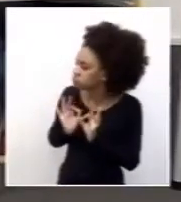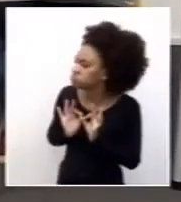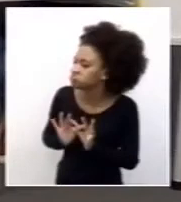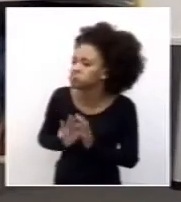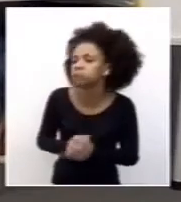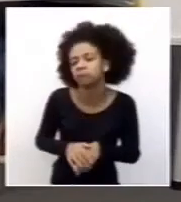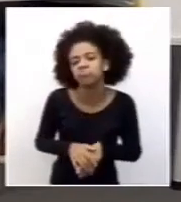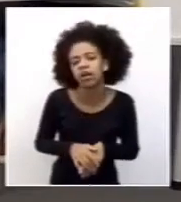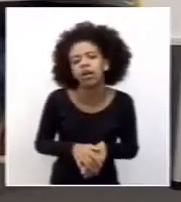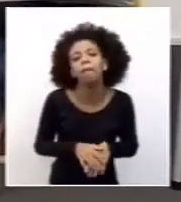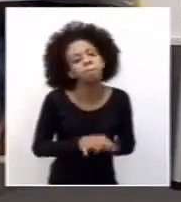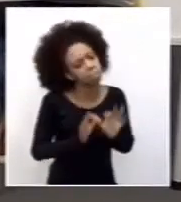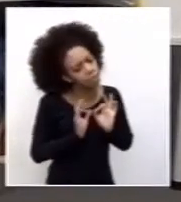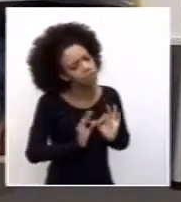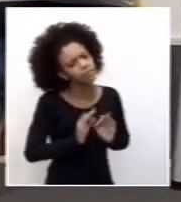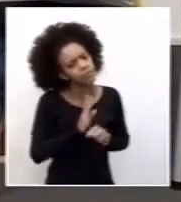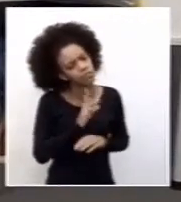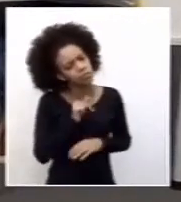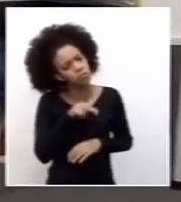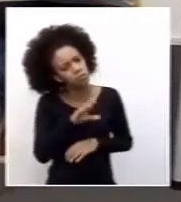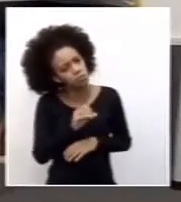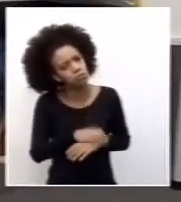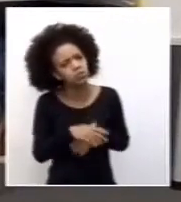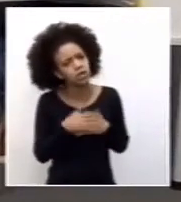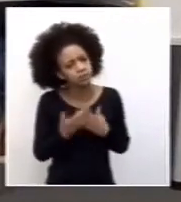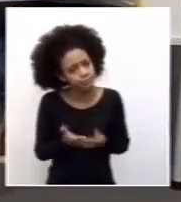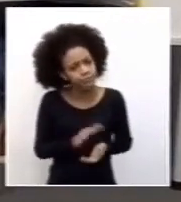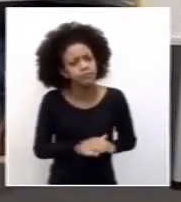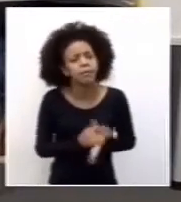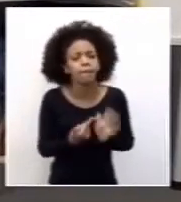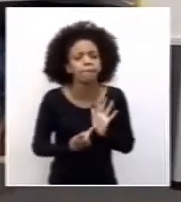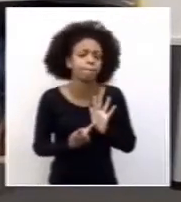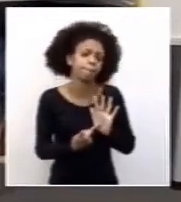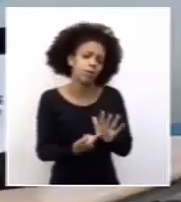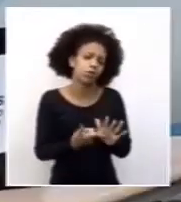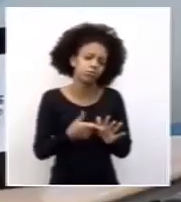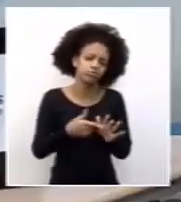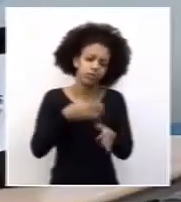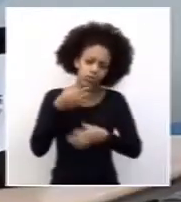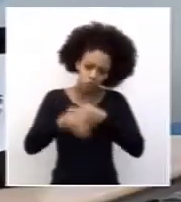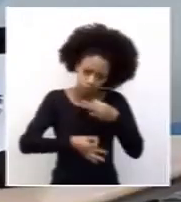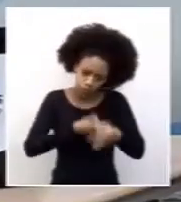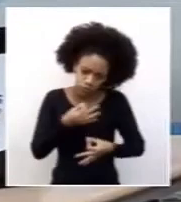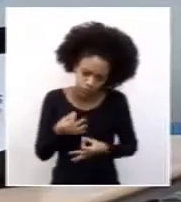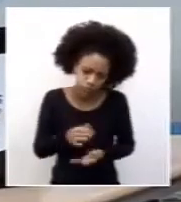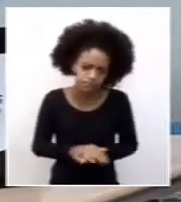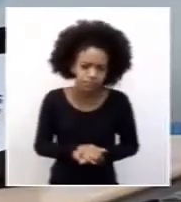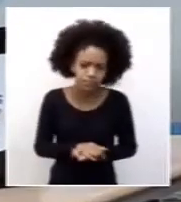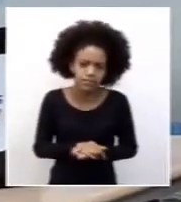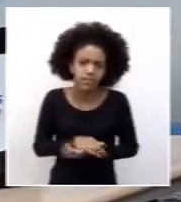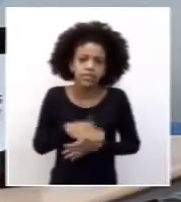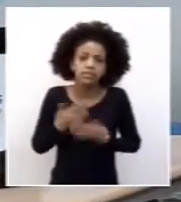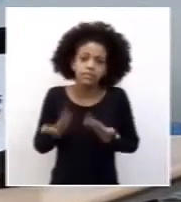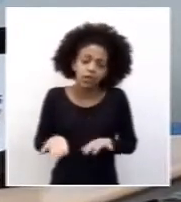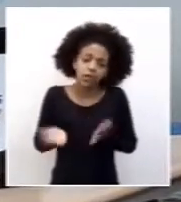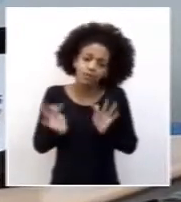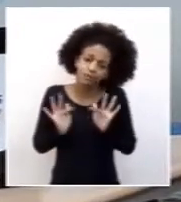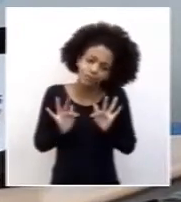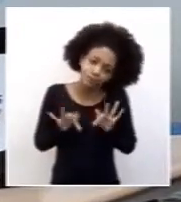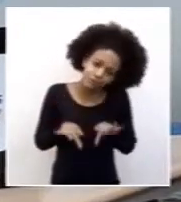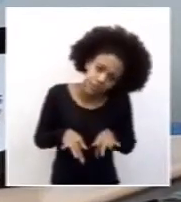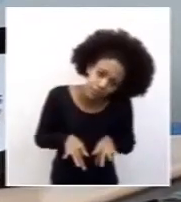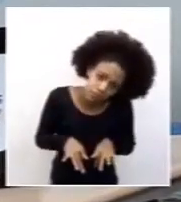colocações, Bruno, né? Que isso leva-se em conta muitas dessas considerações aos professores, né? Então aí nós estamos chegando nos